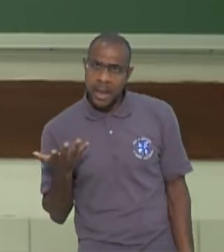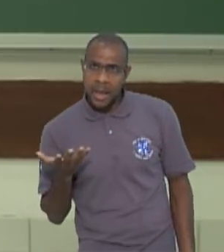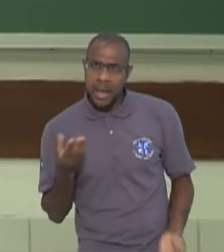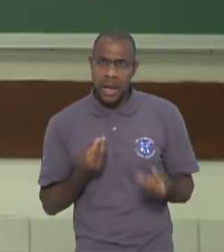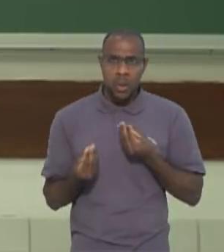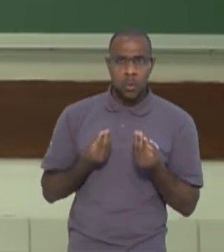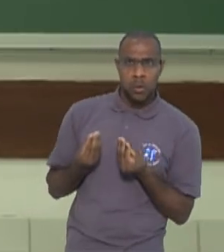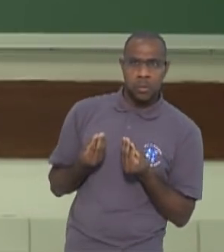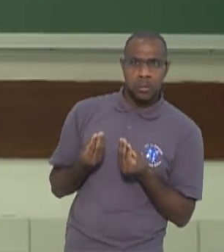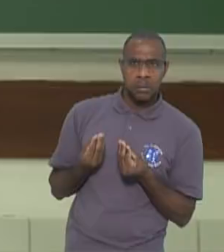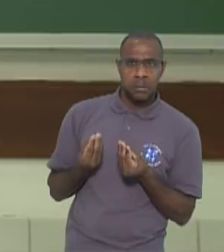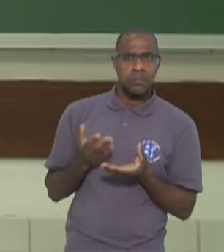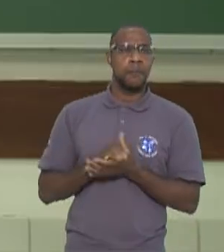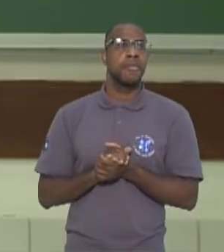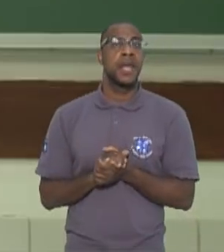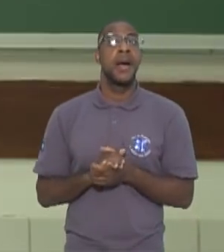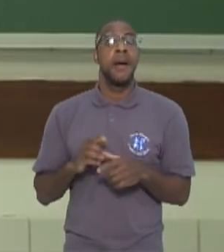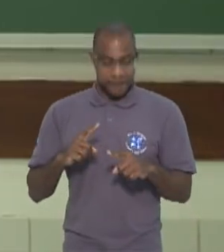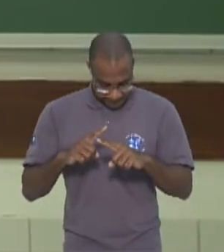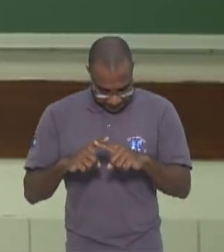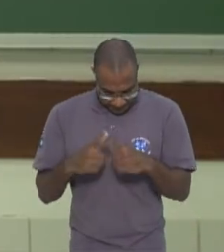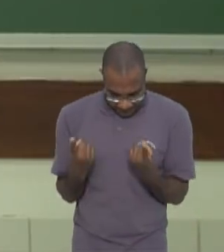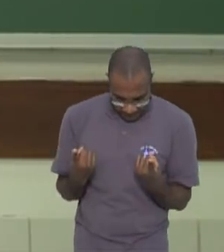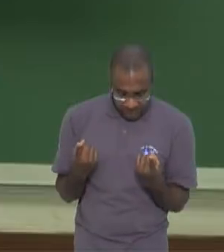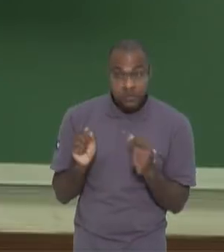fala assim. Só que,